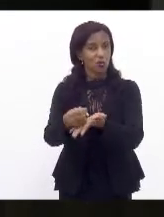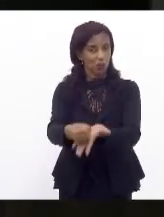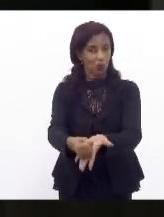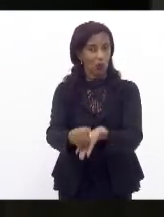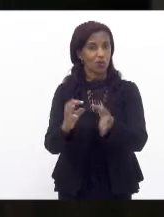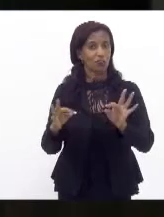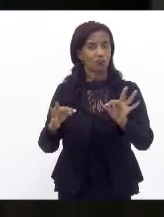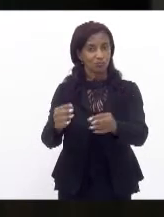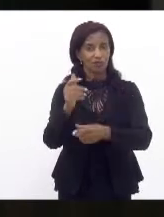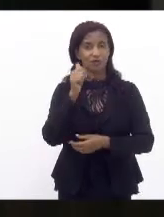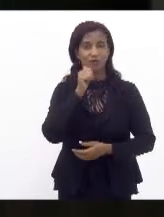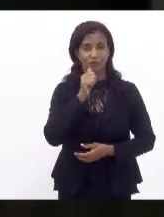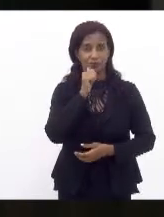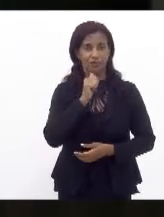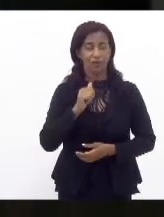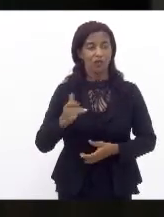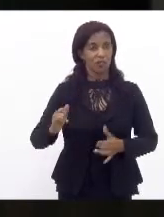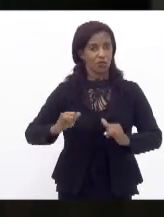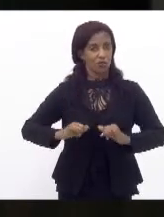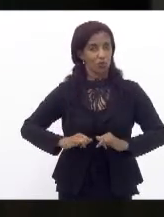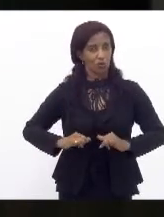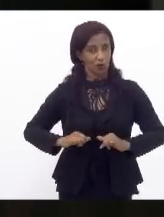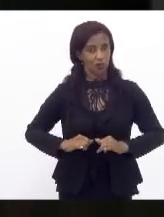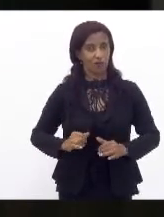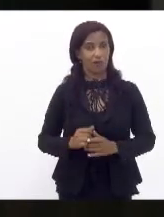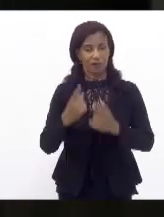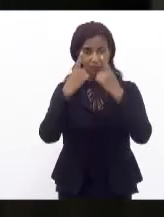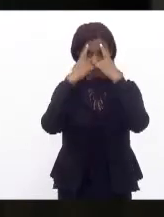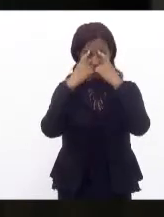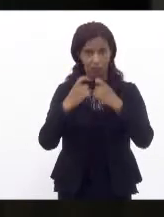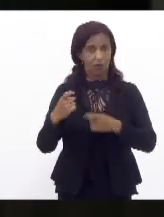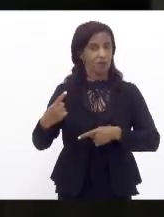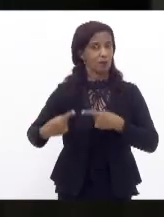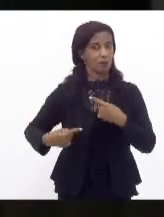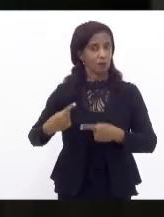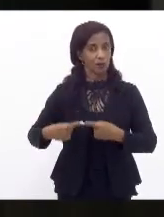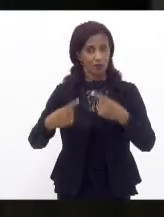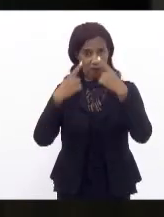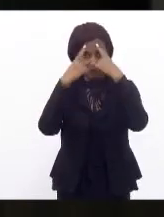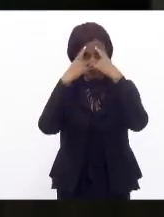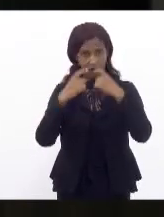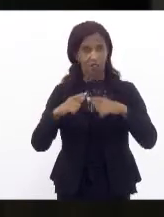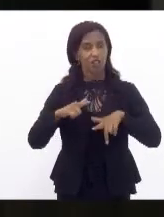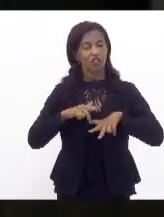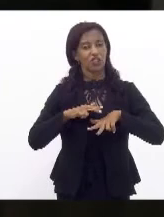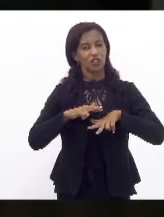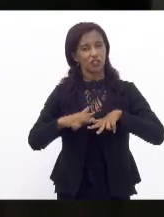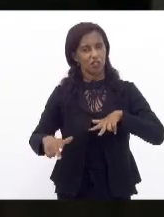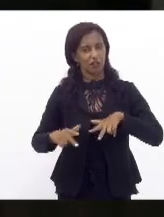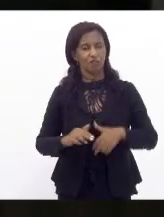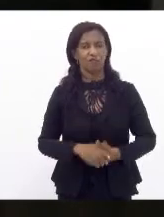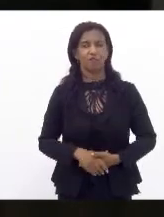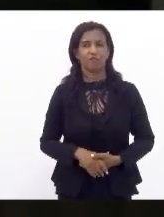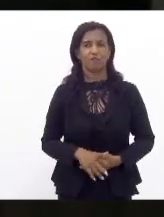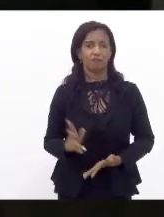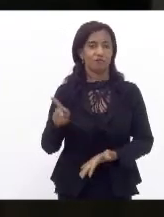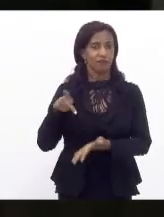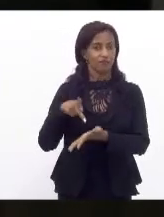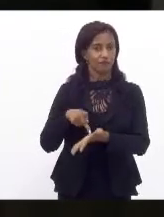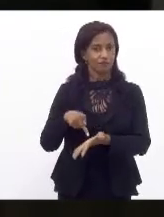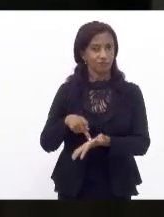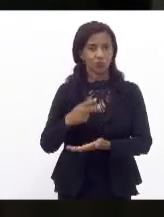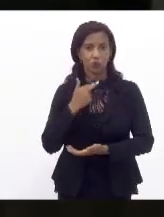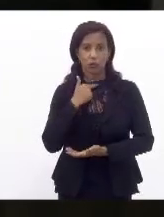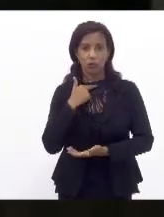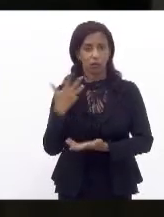suporte a todas as mulheres que sofrem violência política e violência de gênero. Então, de fato, a gente não dá